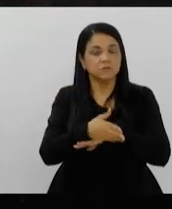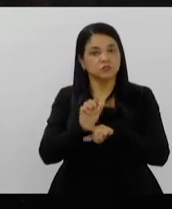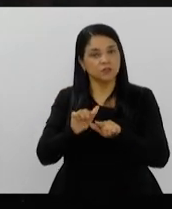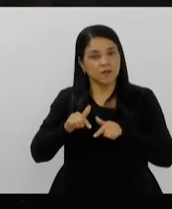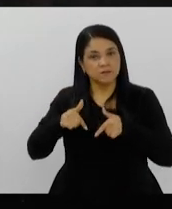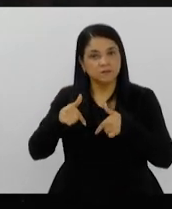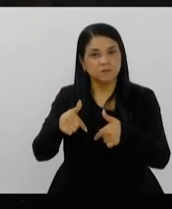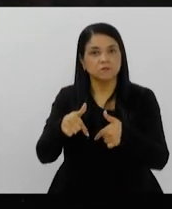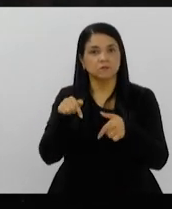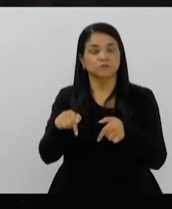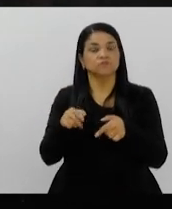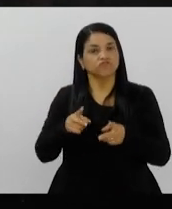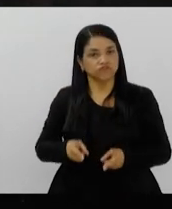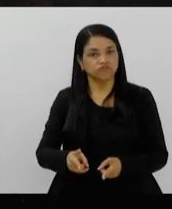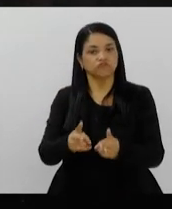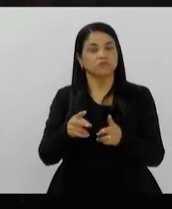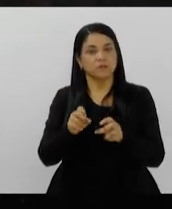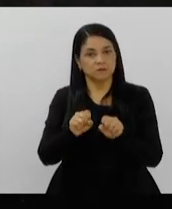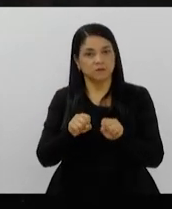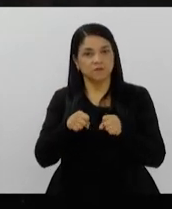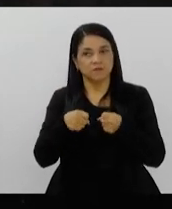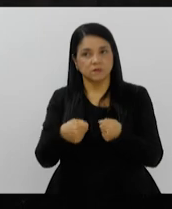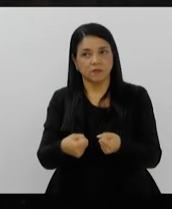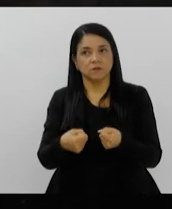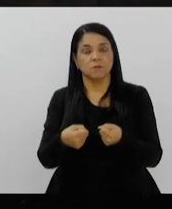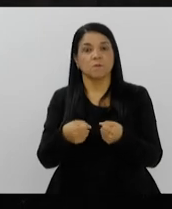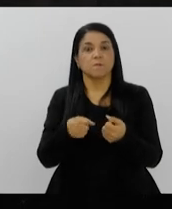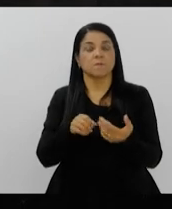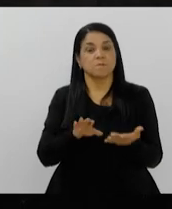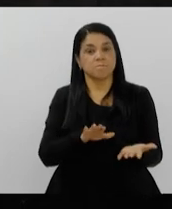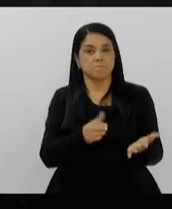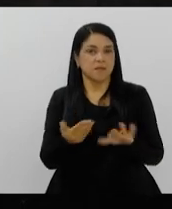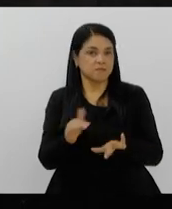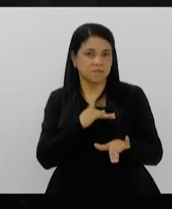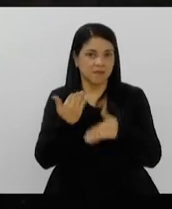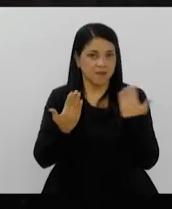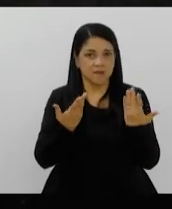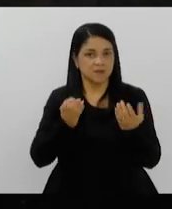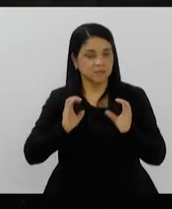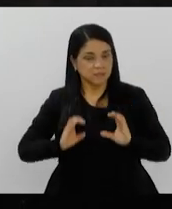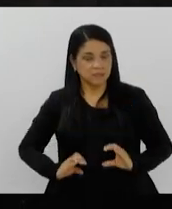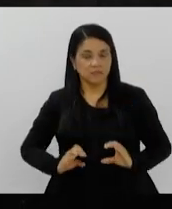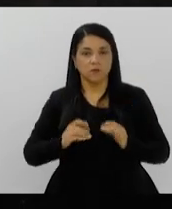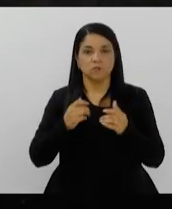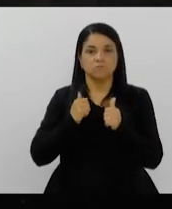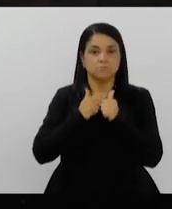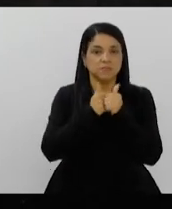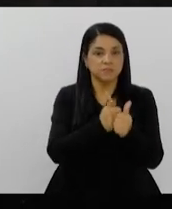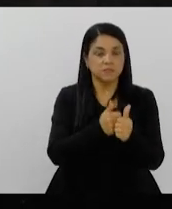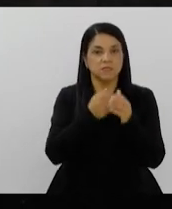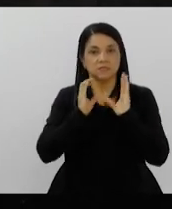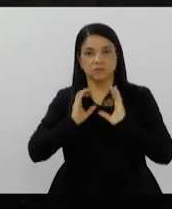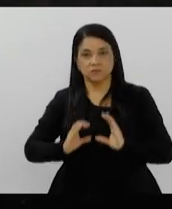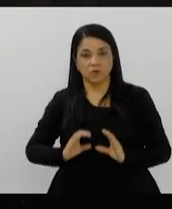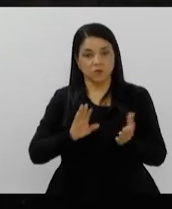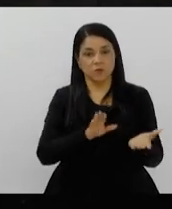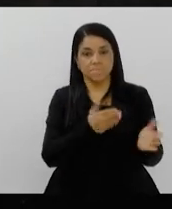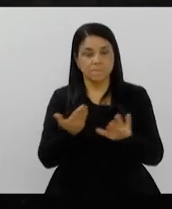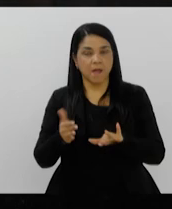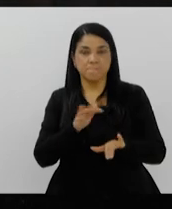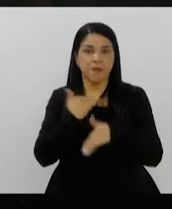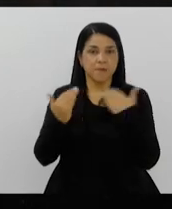e seguiremos aqui defendendo que matar cidadão, perseguir cidadão, vitimar